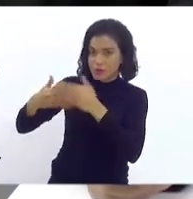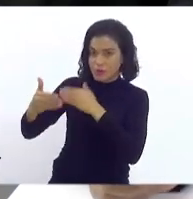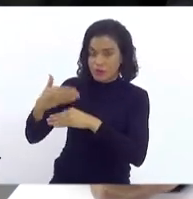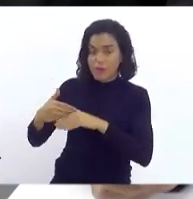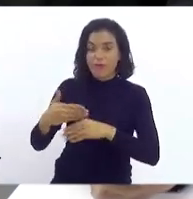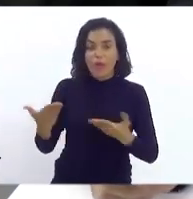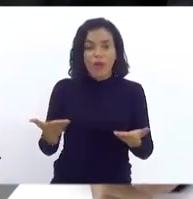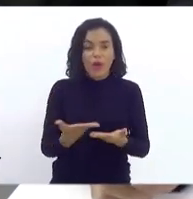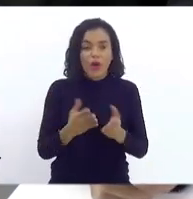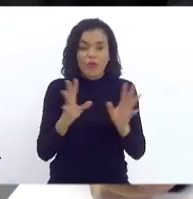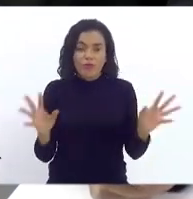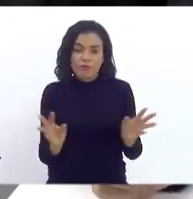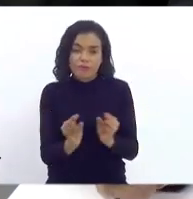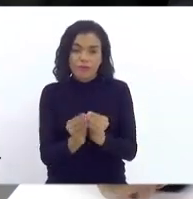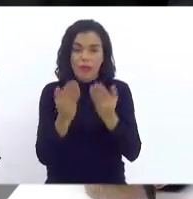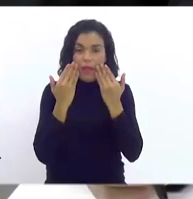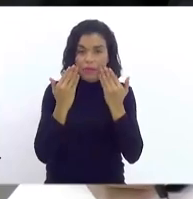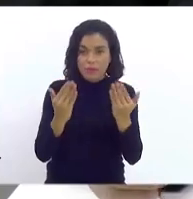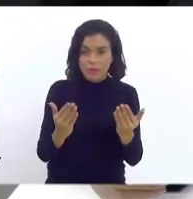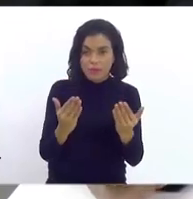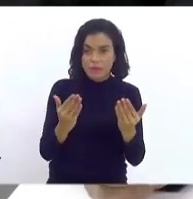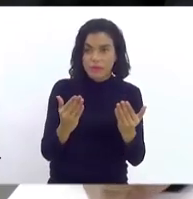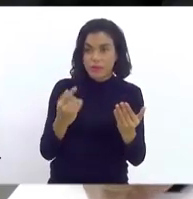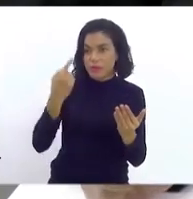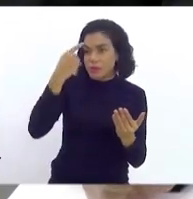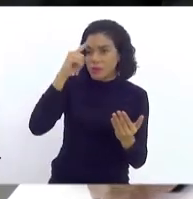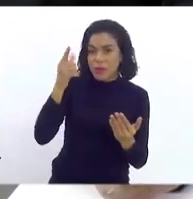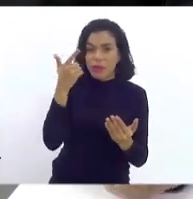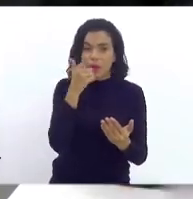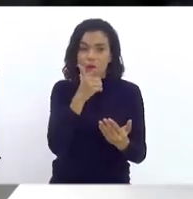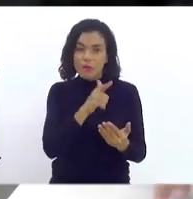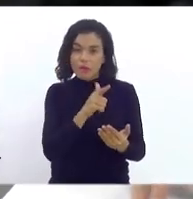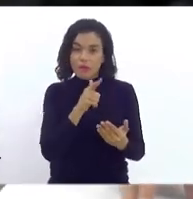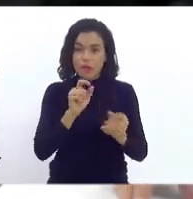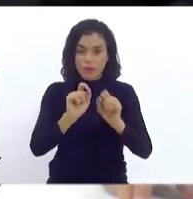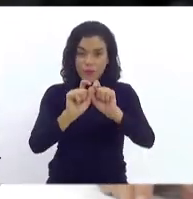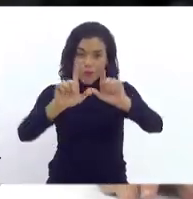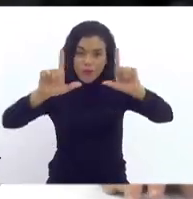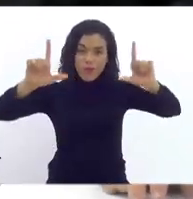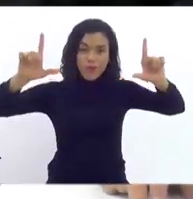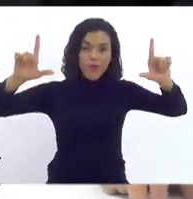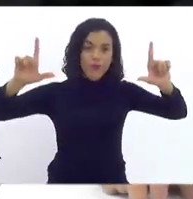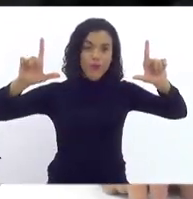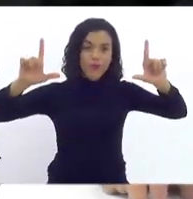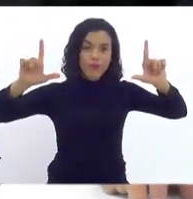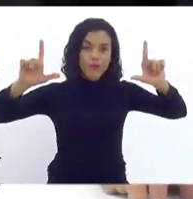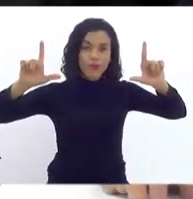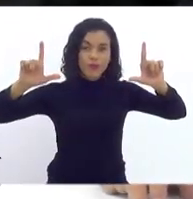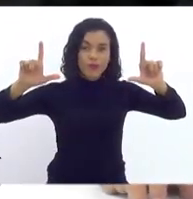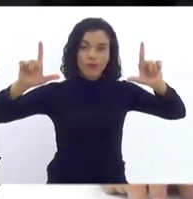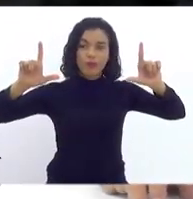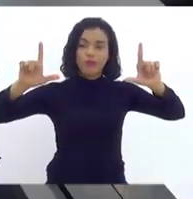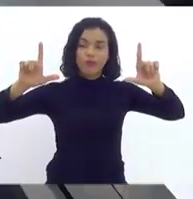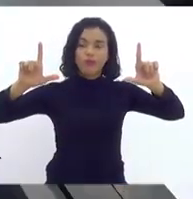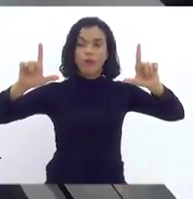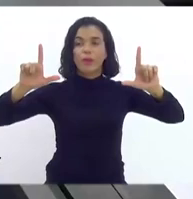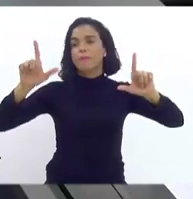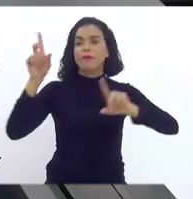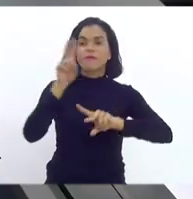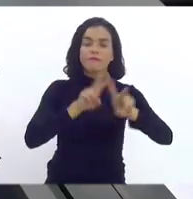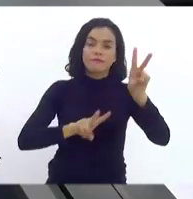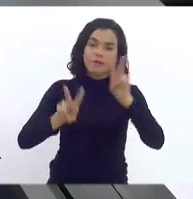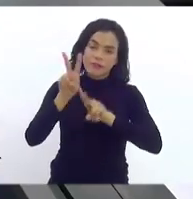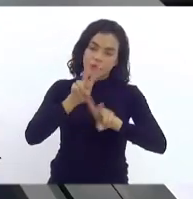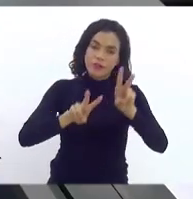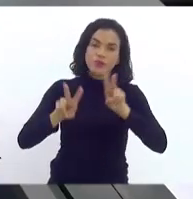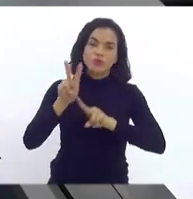Vou aqui fazer uma breve apresentação. Não sei se a gente conseguiu aumentar um pouquinho a tela para visualização